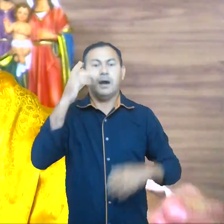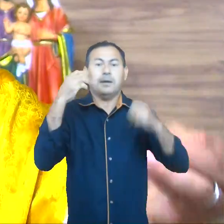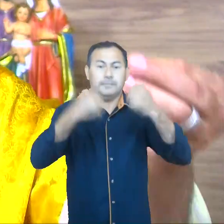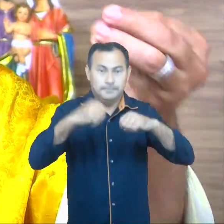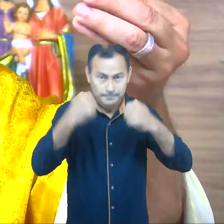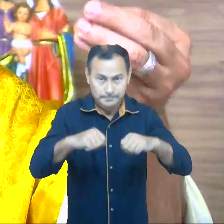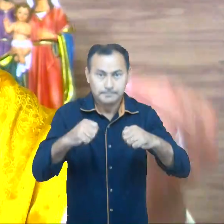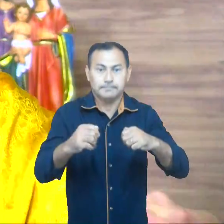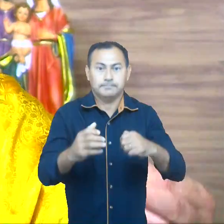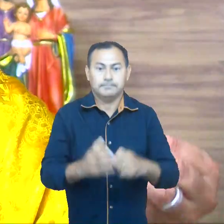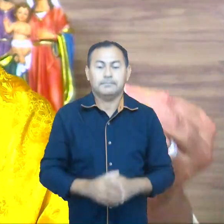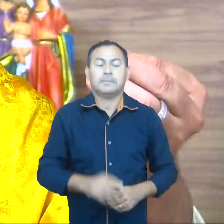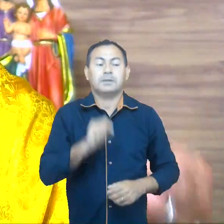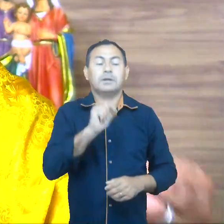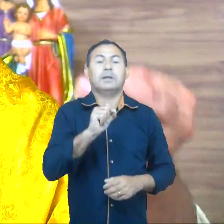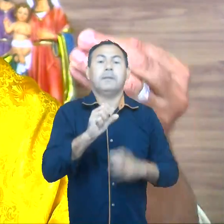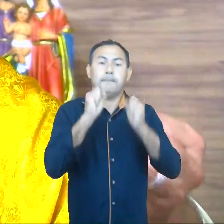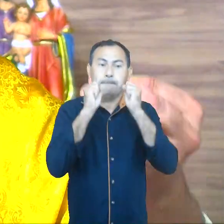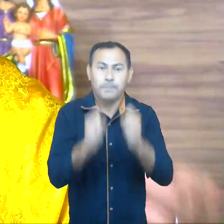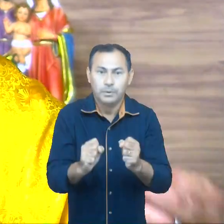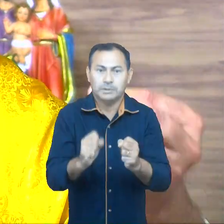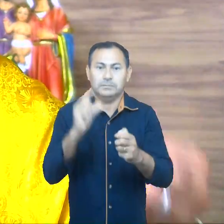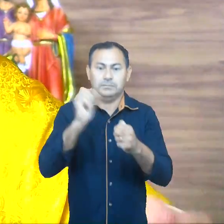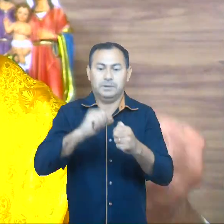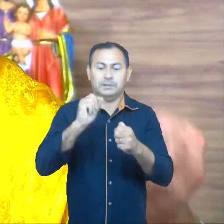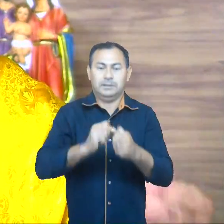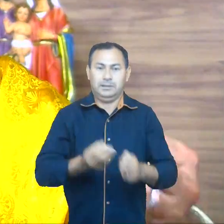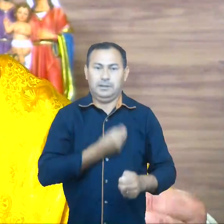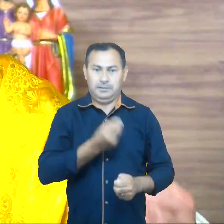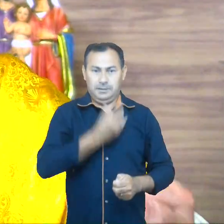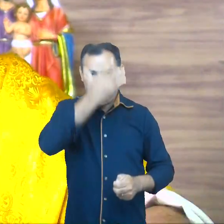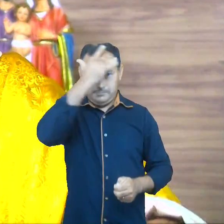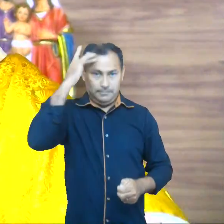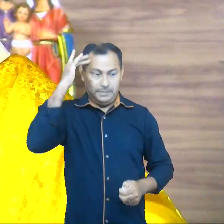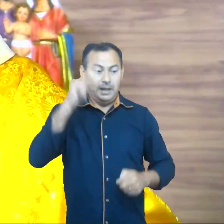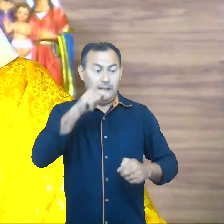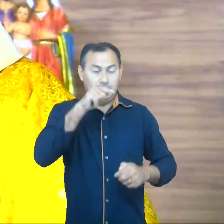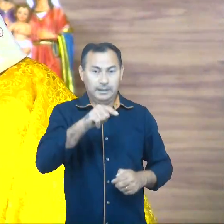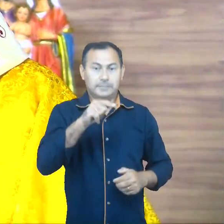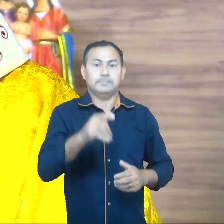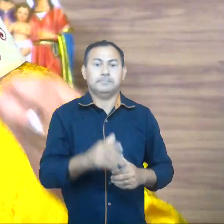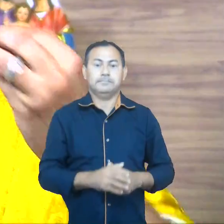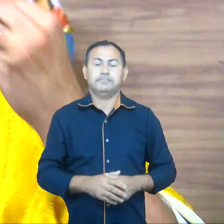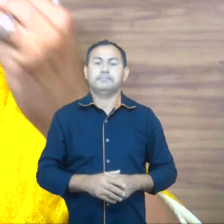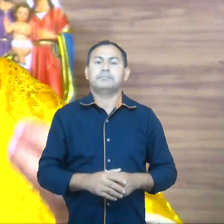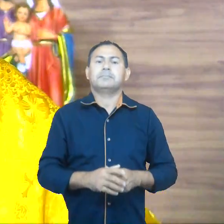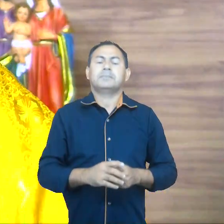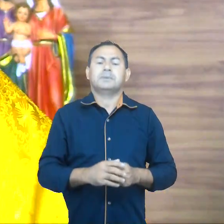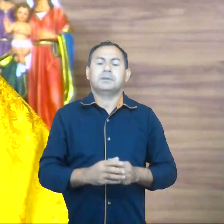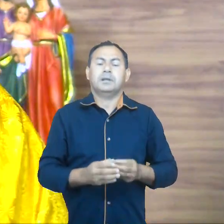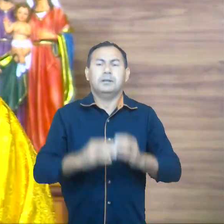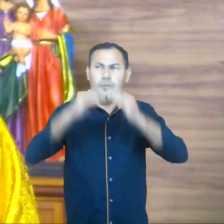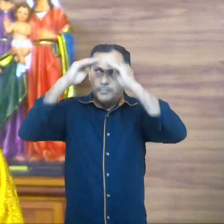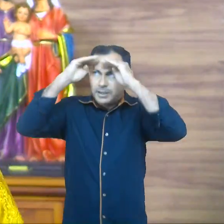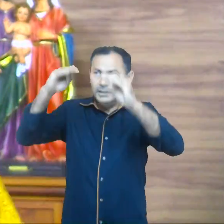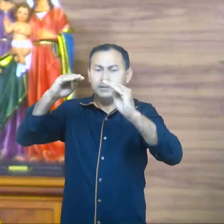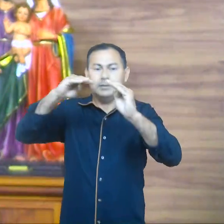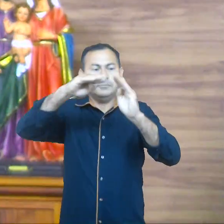precisando do que ele podia realizar na vida daquelas pessoas ali. Ele seguiu o plano de